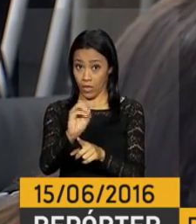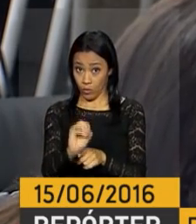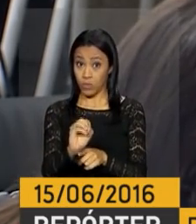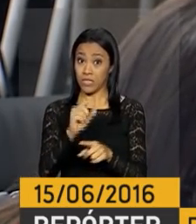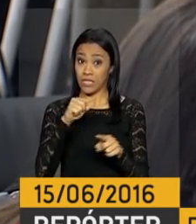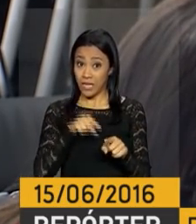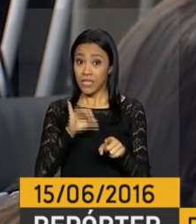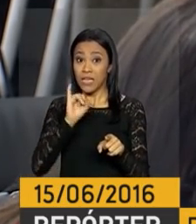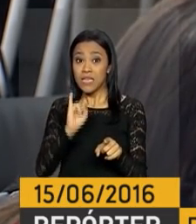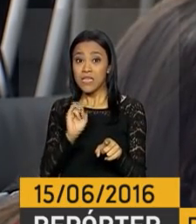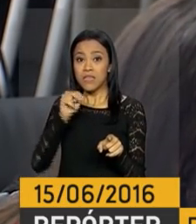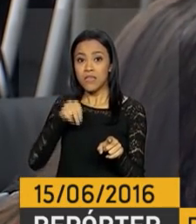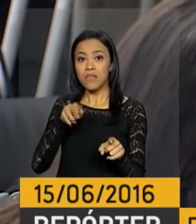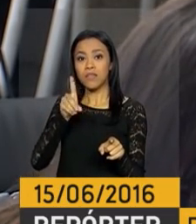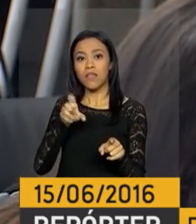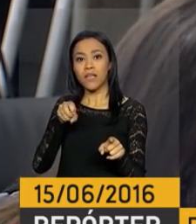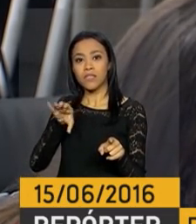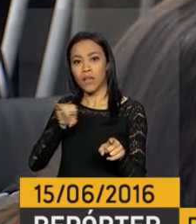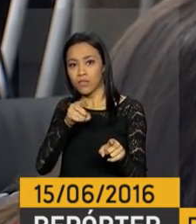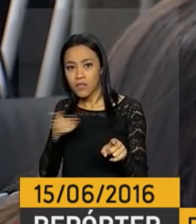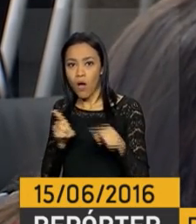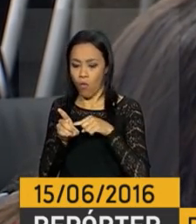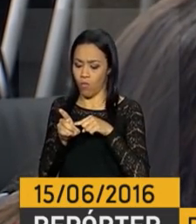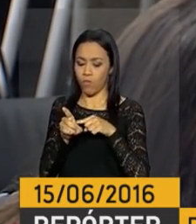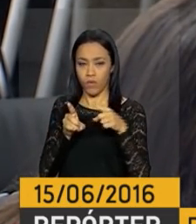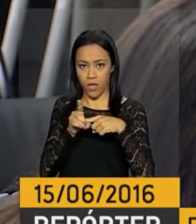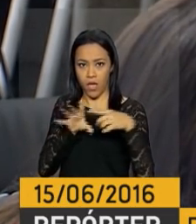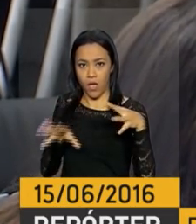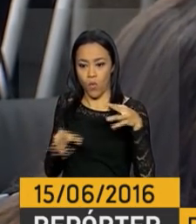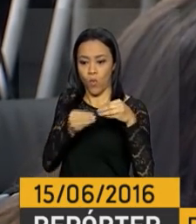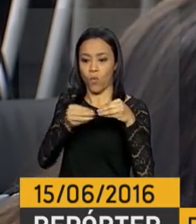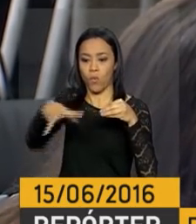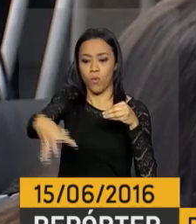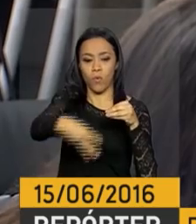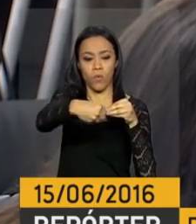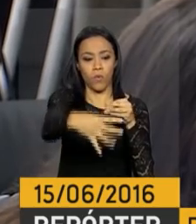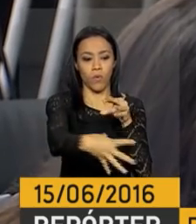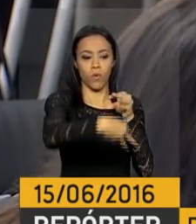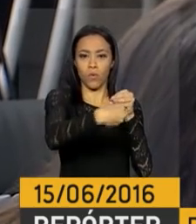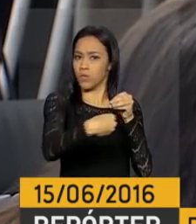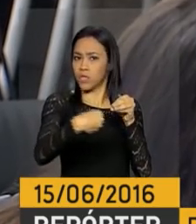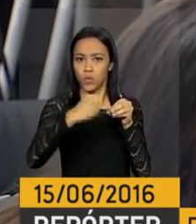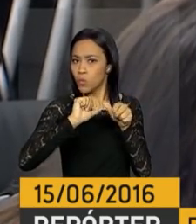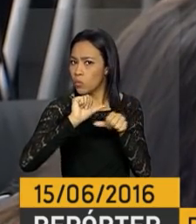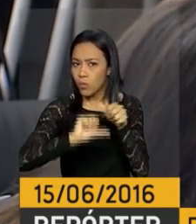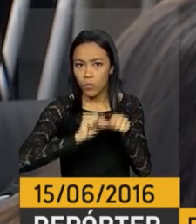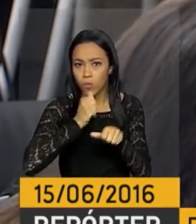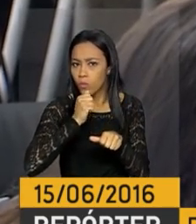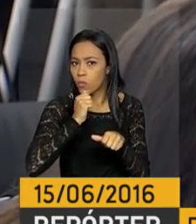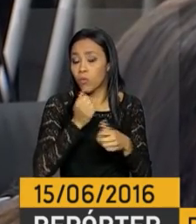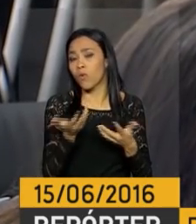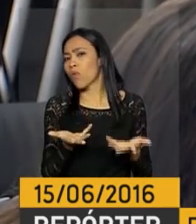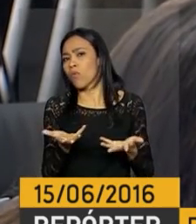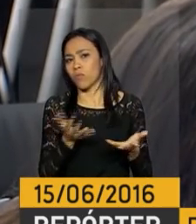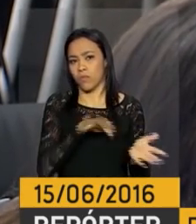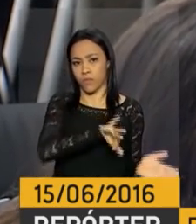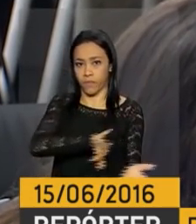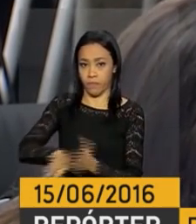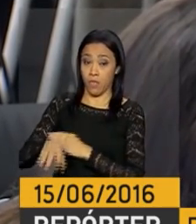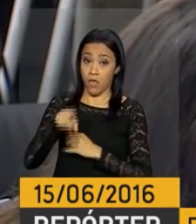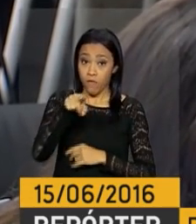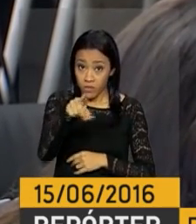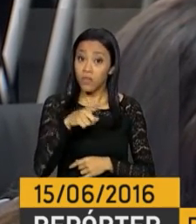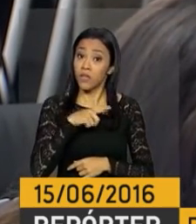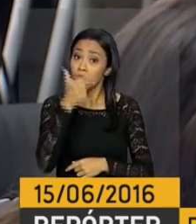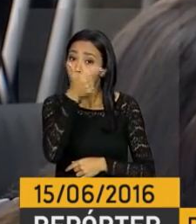indexações não forem alteradas? Eh, a outra coisa é o seguinte, o senhor também tem um prazo legal